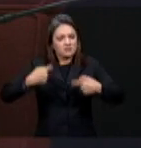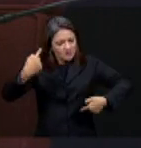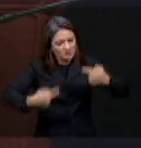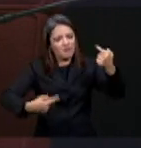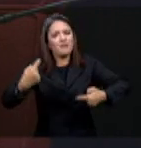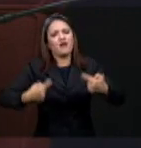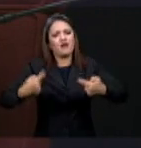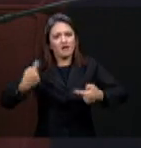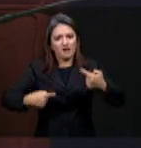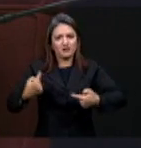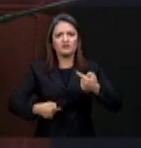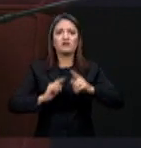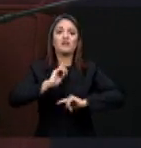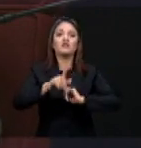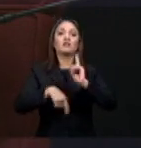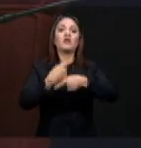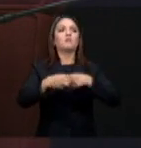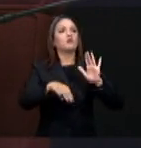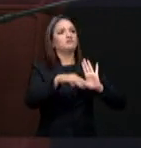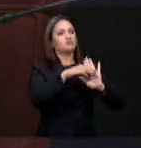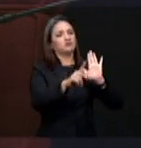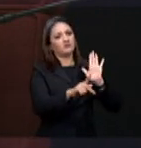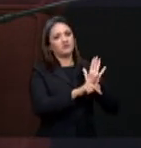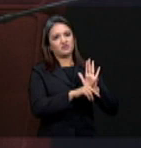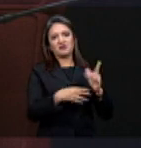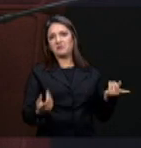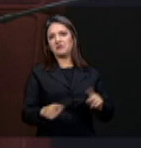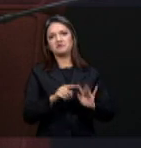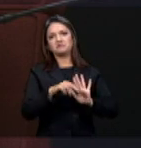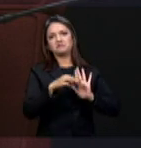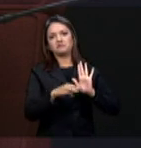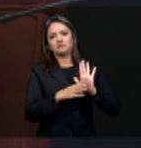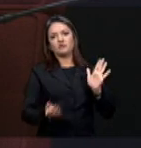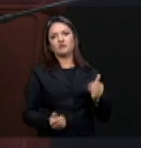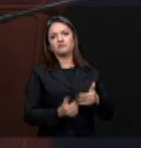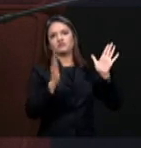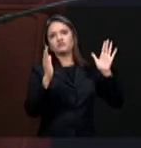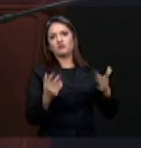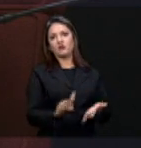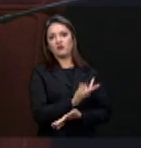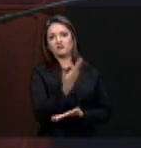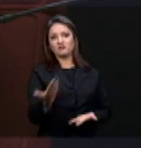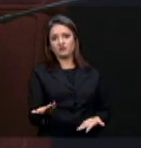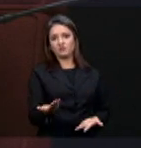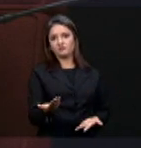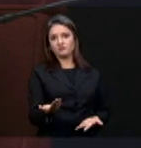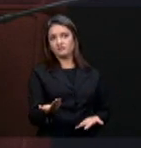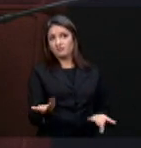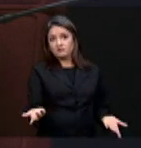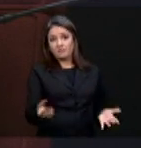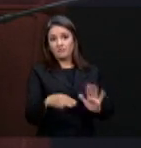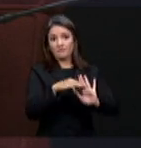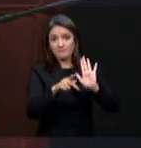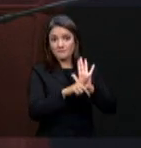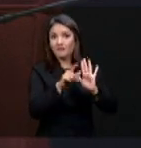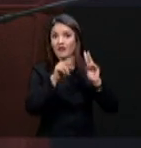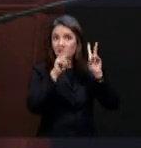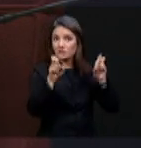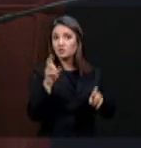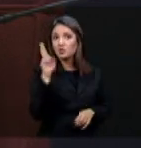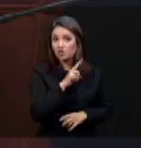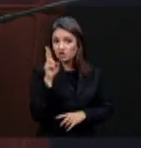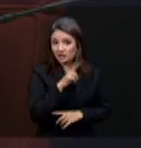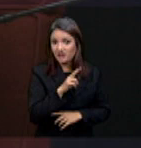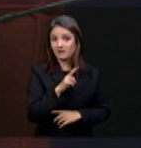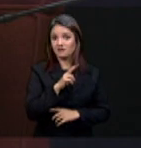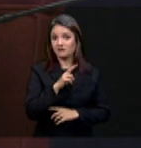antes editar uma Medida Provisória que tanto quanto eu saiba é próximos urgente senão que educação não seja mas eu acho que pior